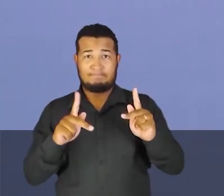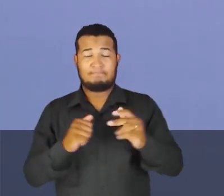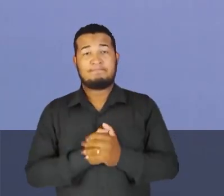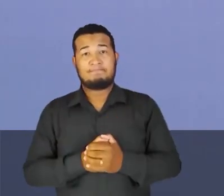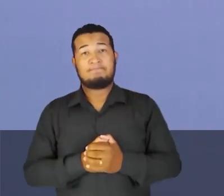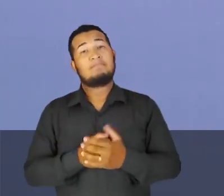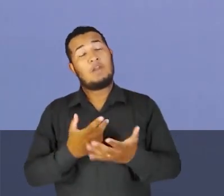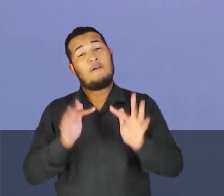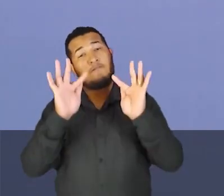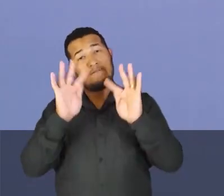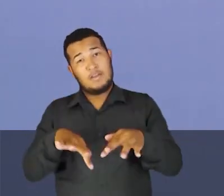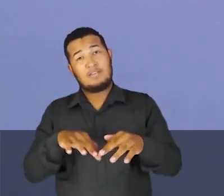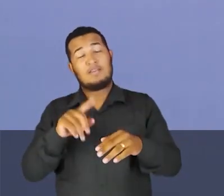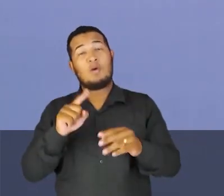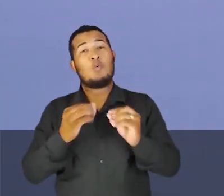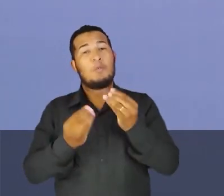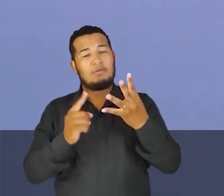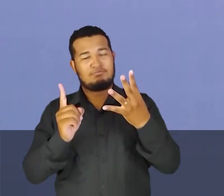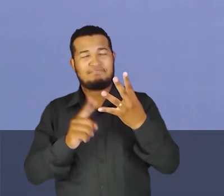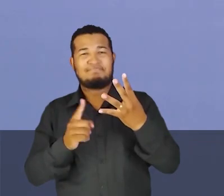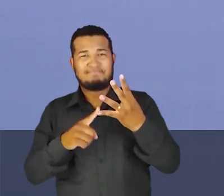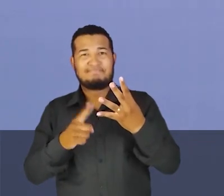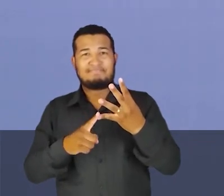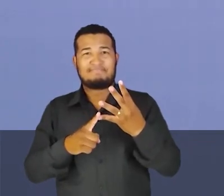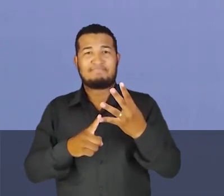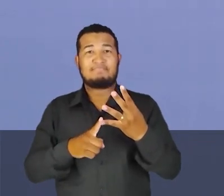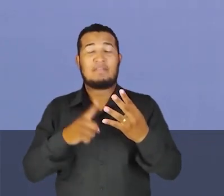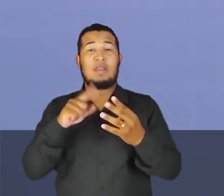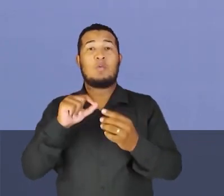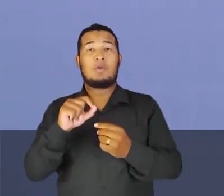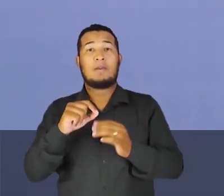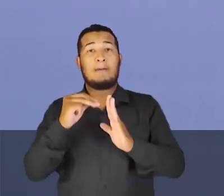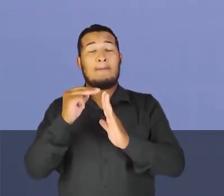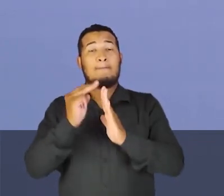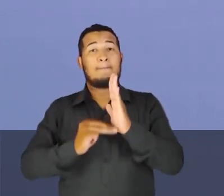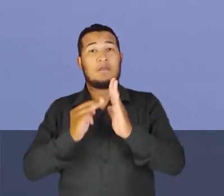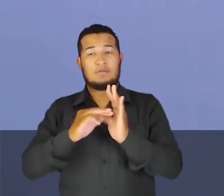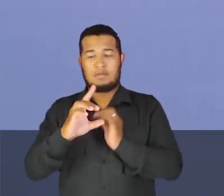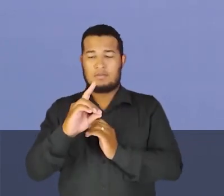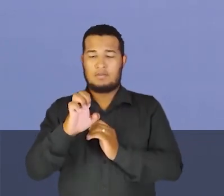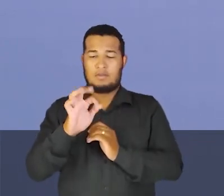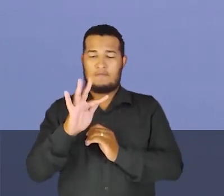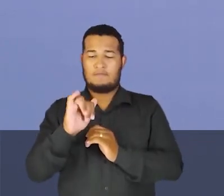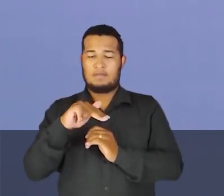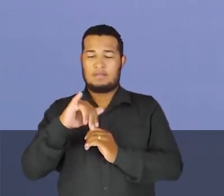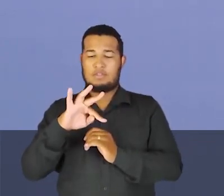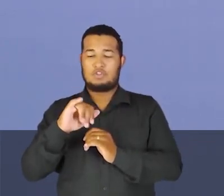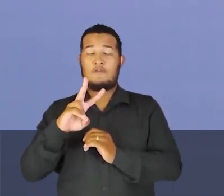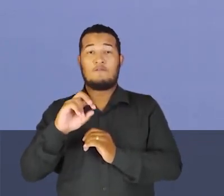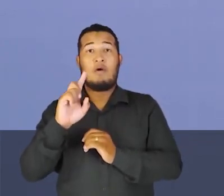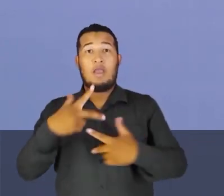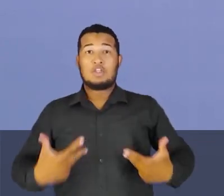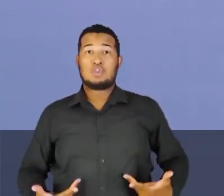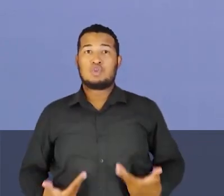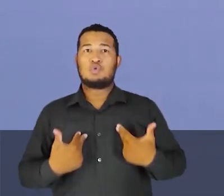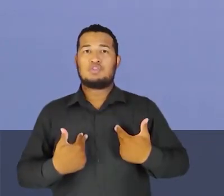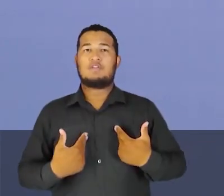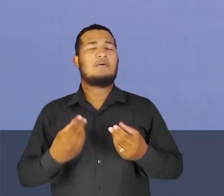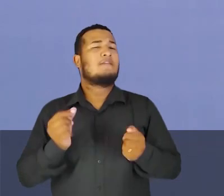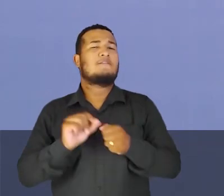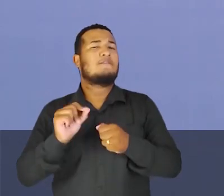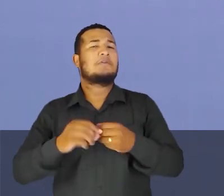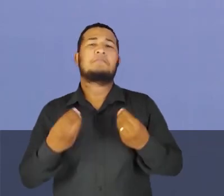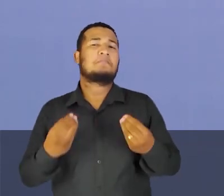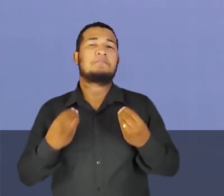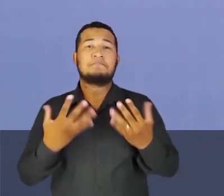E para finalizar os métodos contraceptivos, nós temos também os métodos definitivos, que são cirurgias que são feitas para